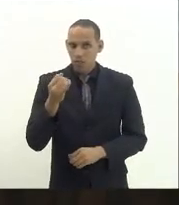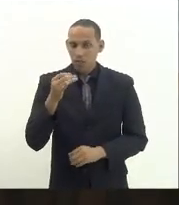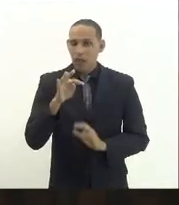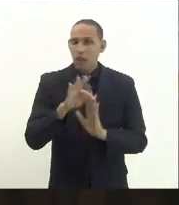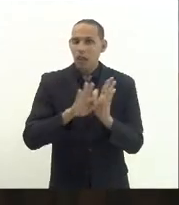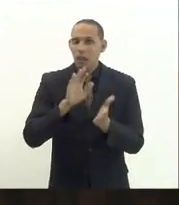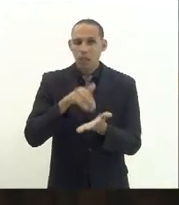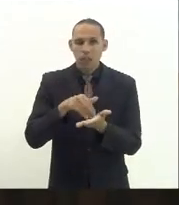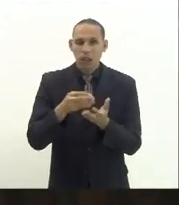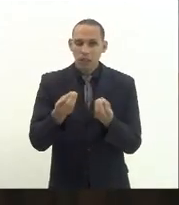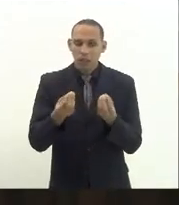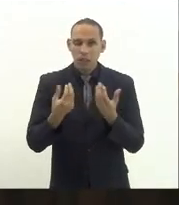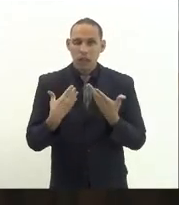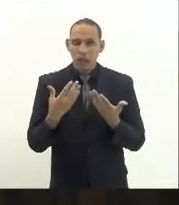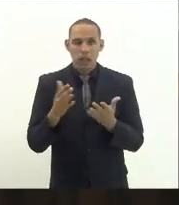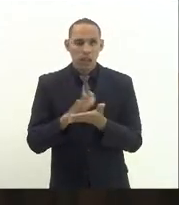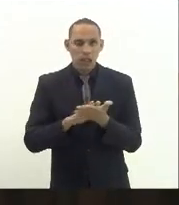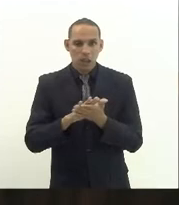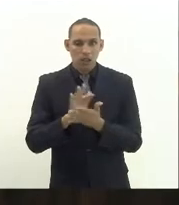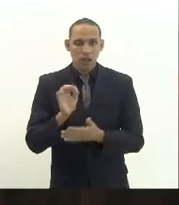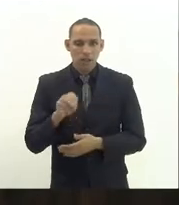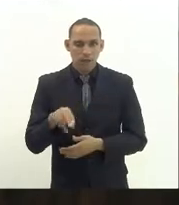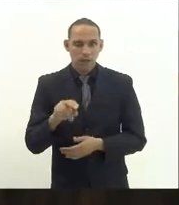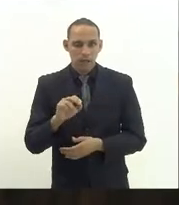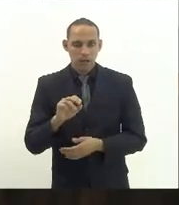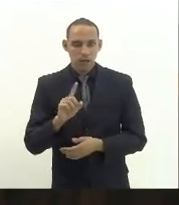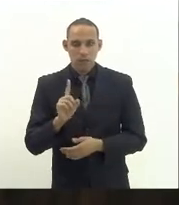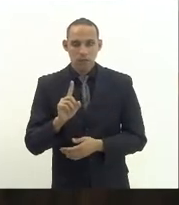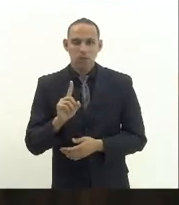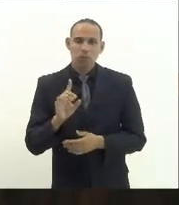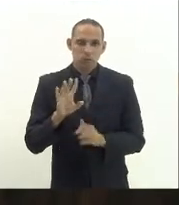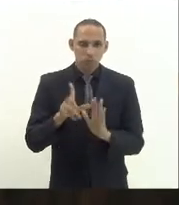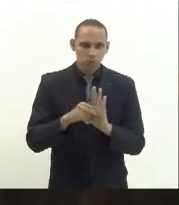só emendas ok